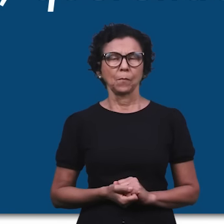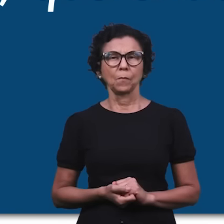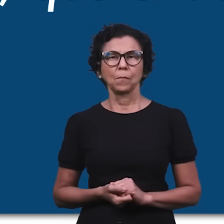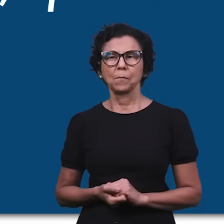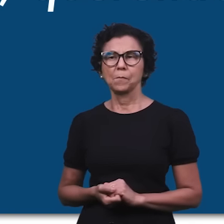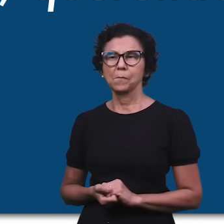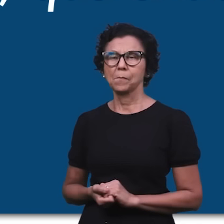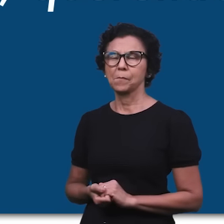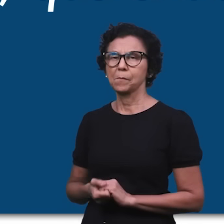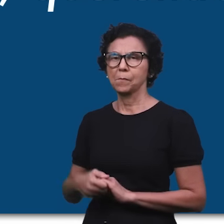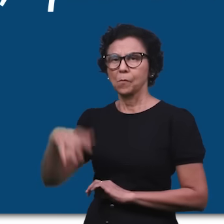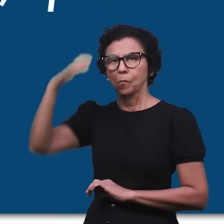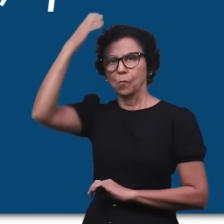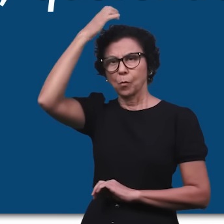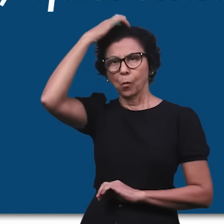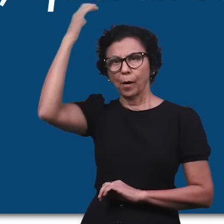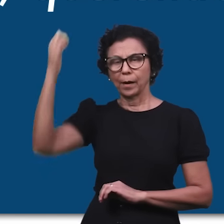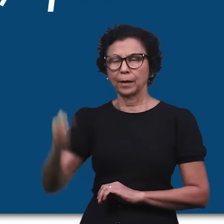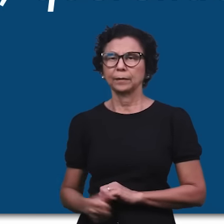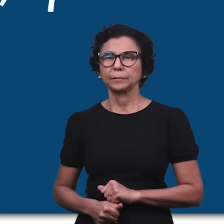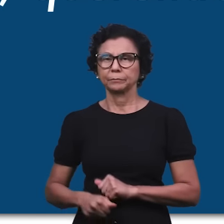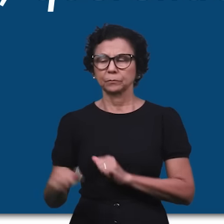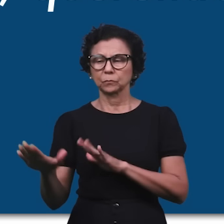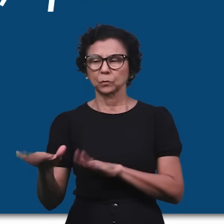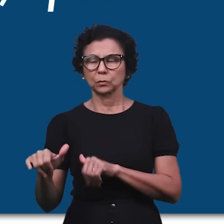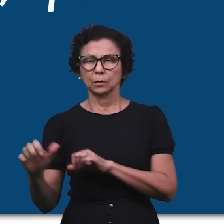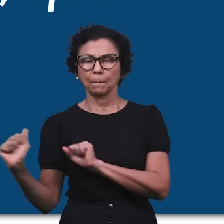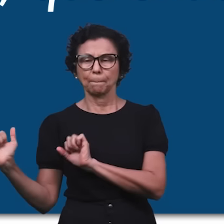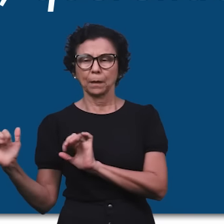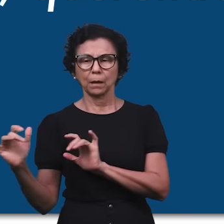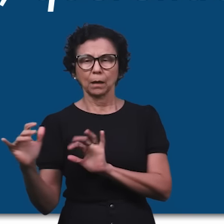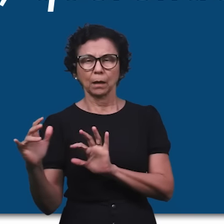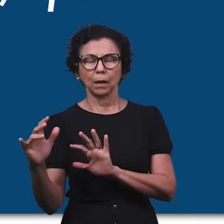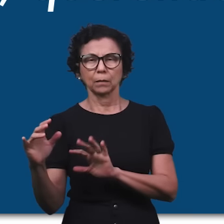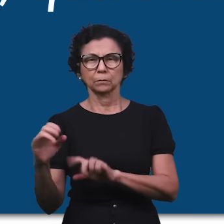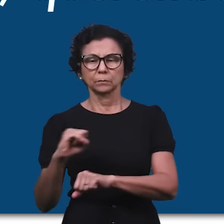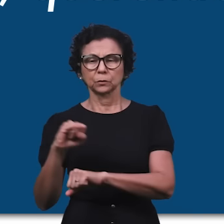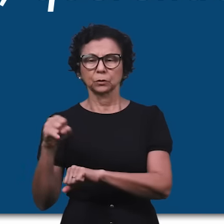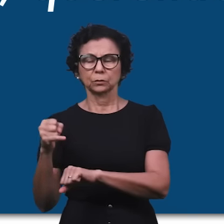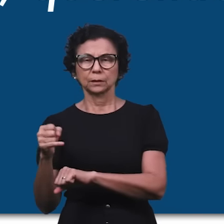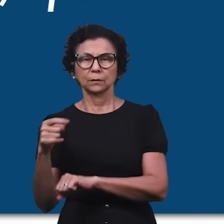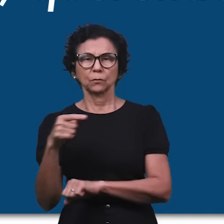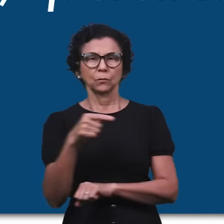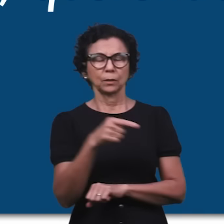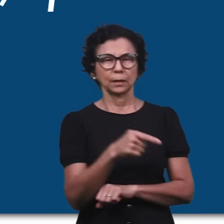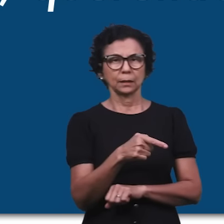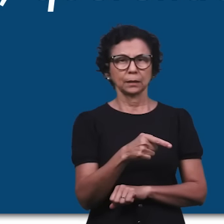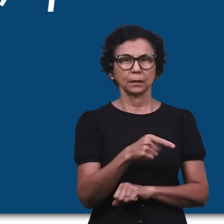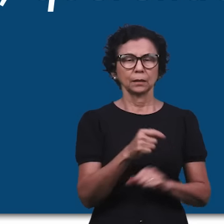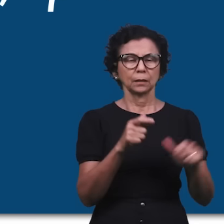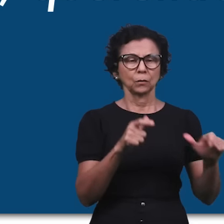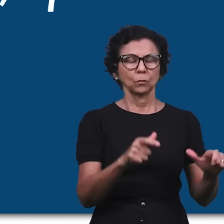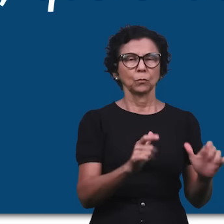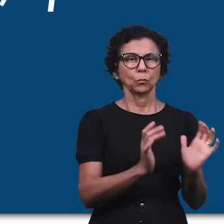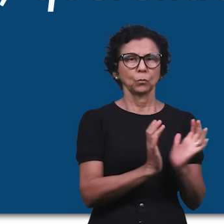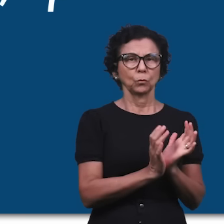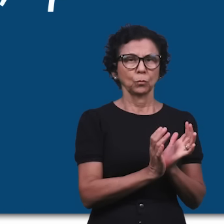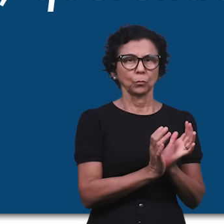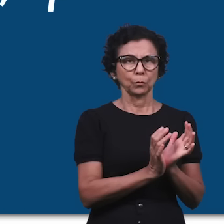E partiu o rei com seus homens a Jerusalém contra os jebuseus que habitavam naquela